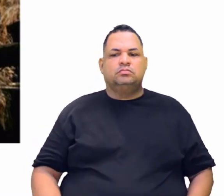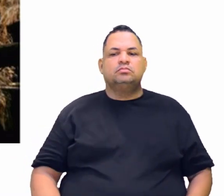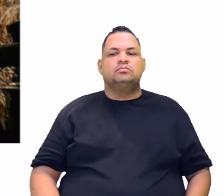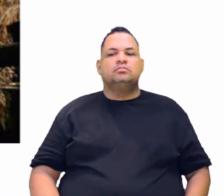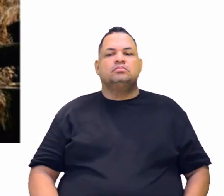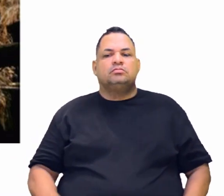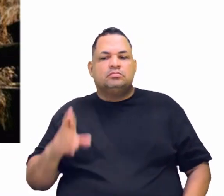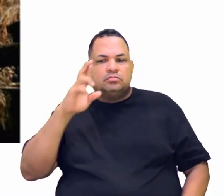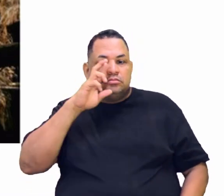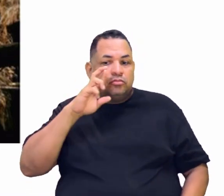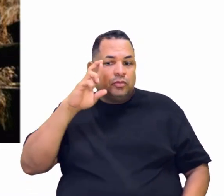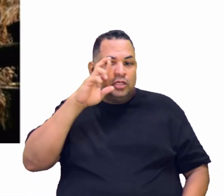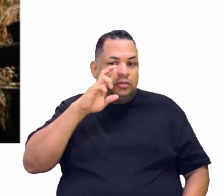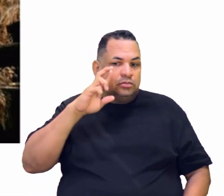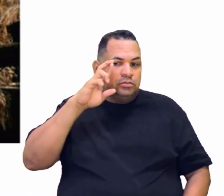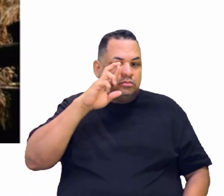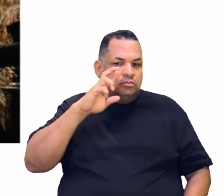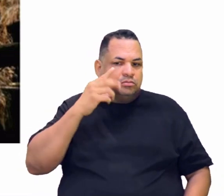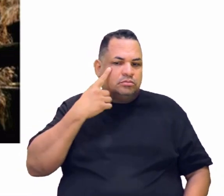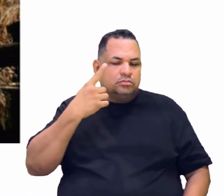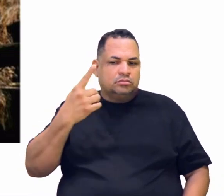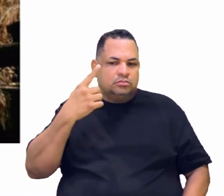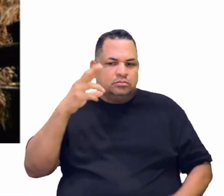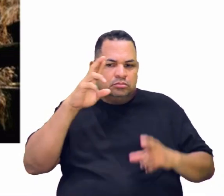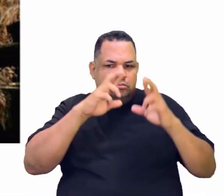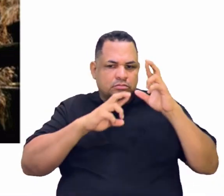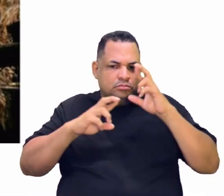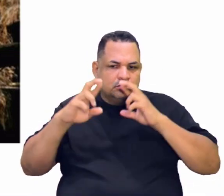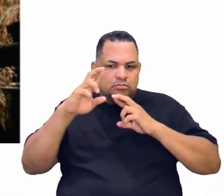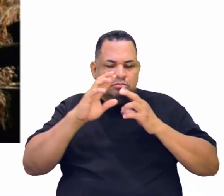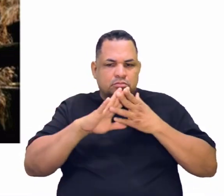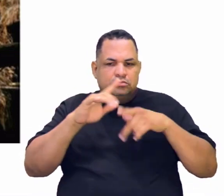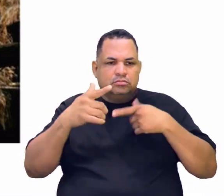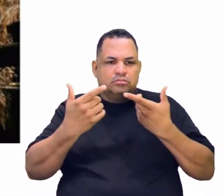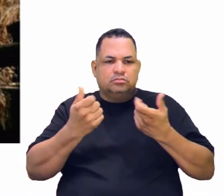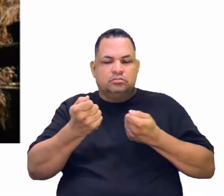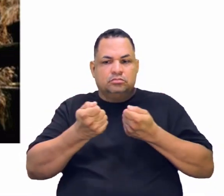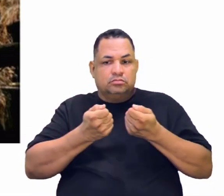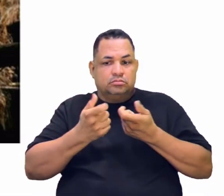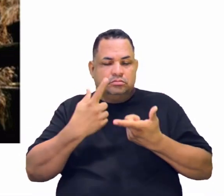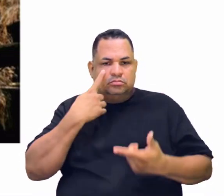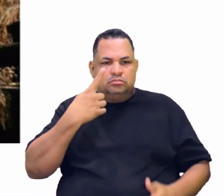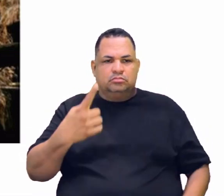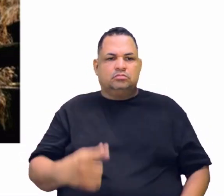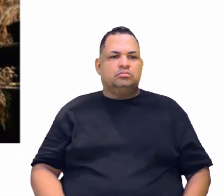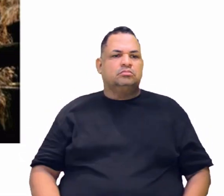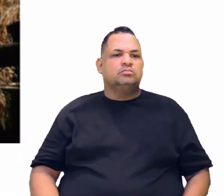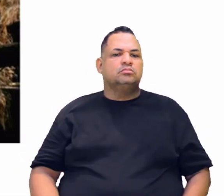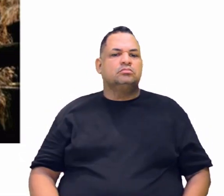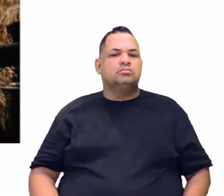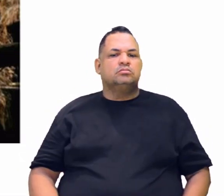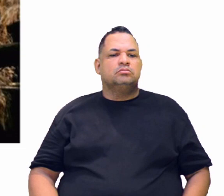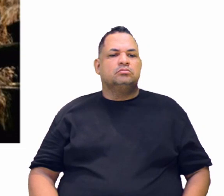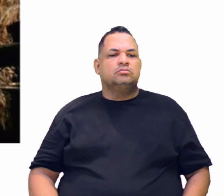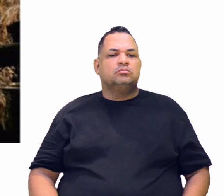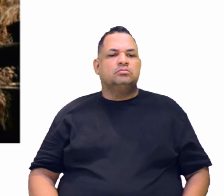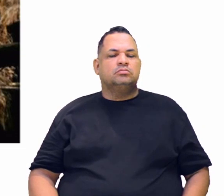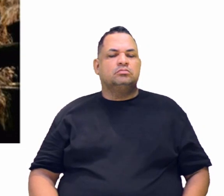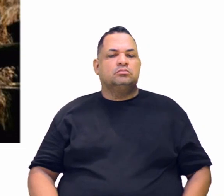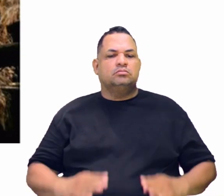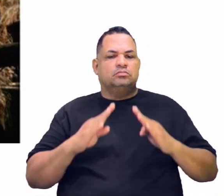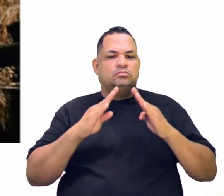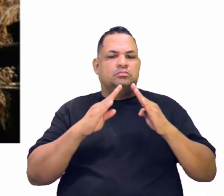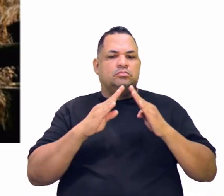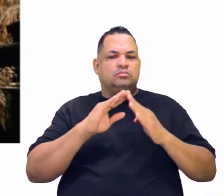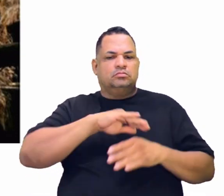bom? Detalhes da amarração na estrutura interior do Taipiri, da casa dele. A casa, na